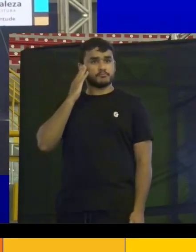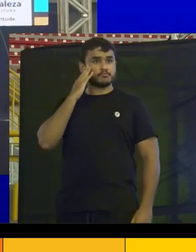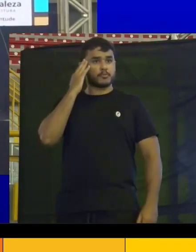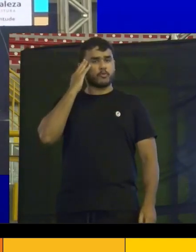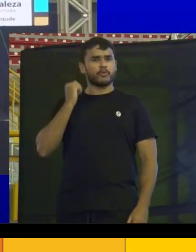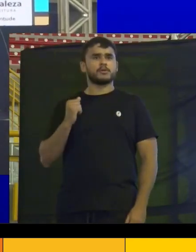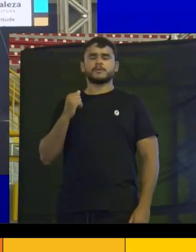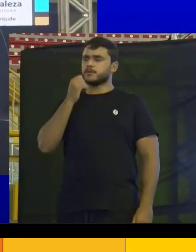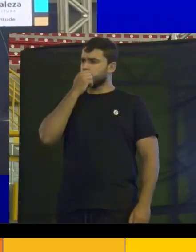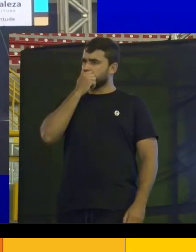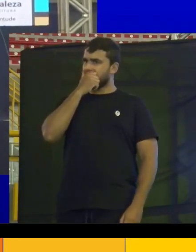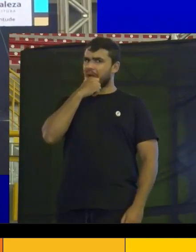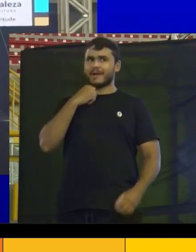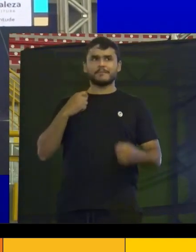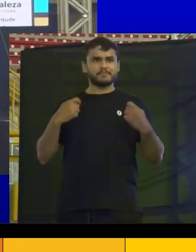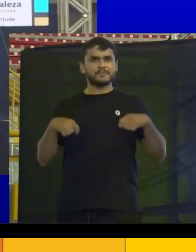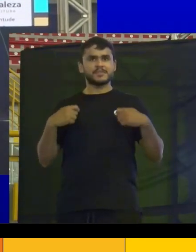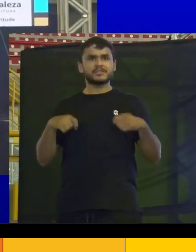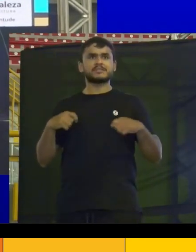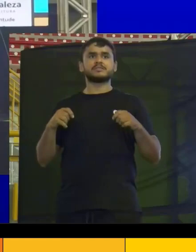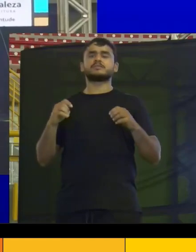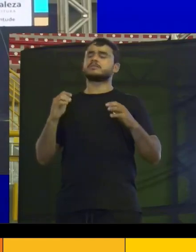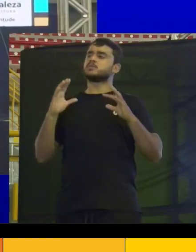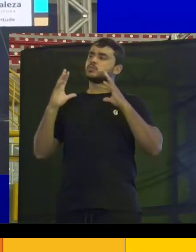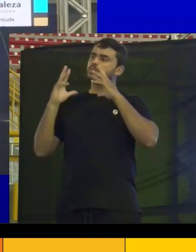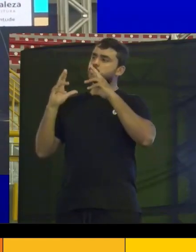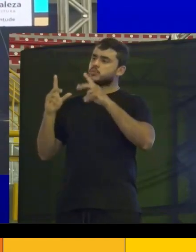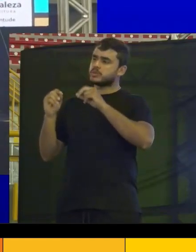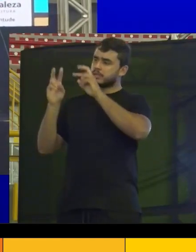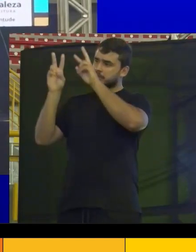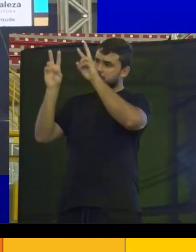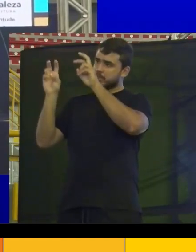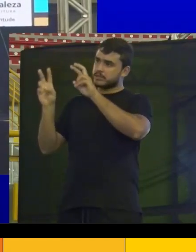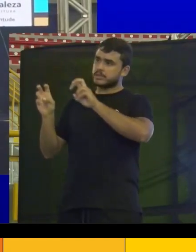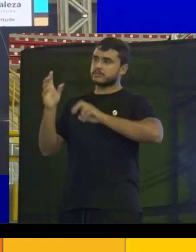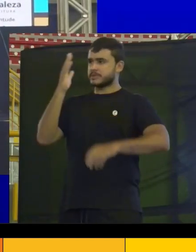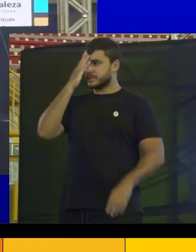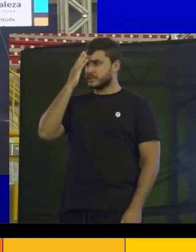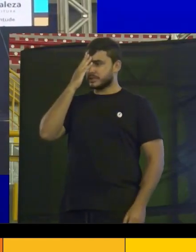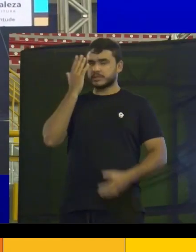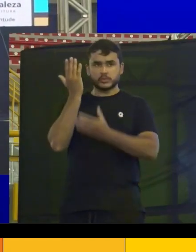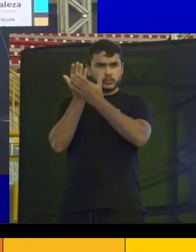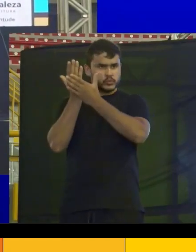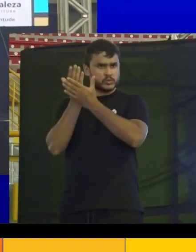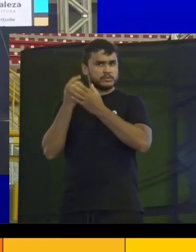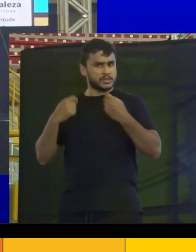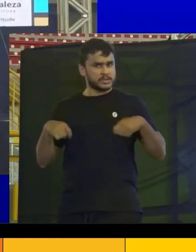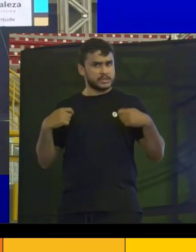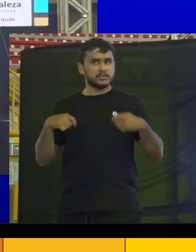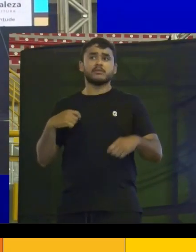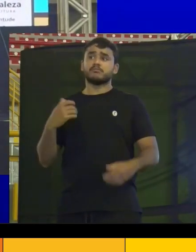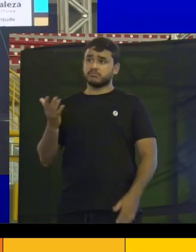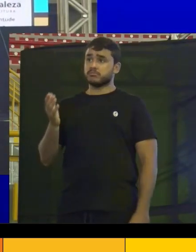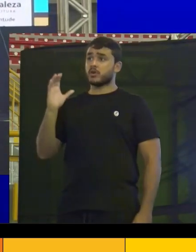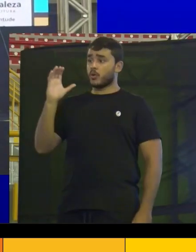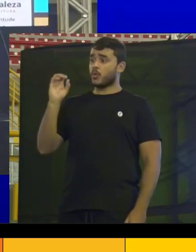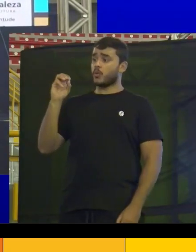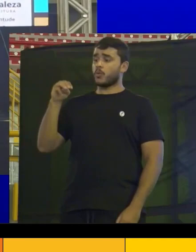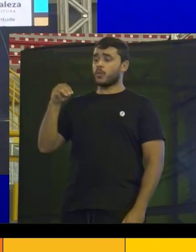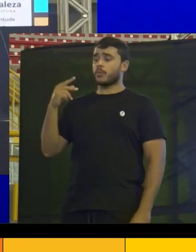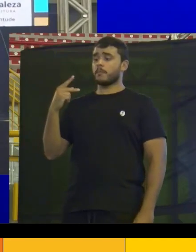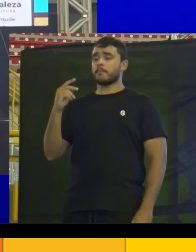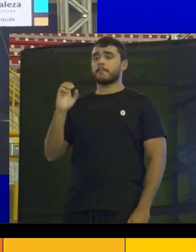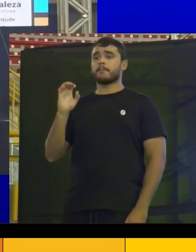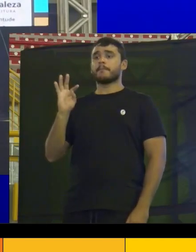saber dessas habilidades. Pessoal, o que é que vocês acham? A prova foi elaborada